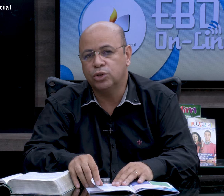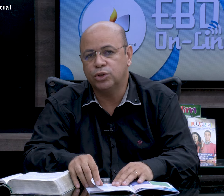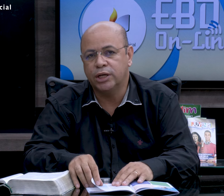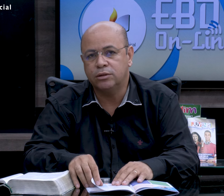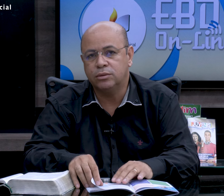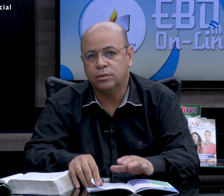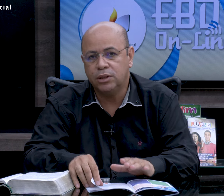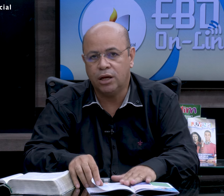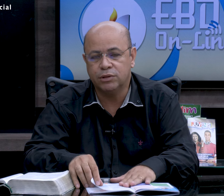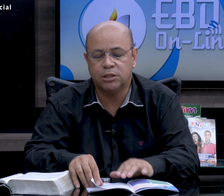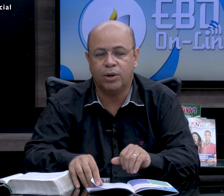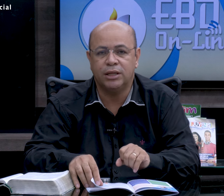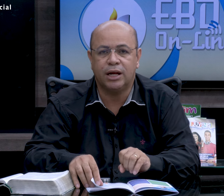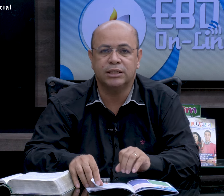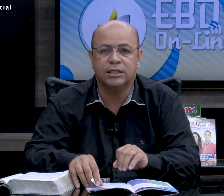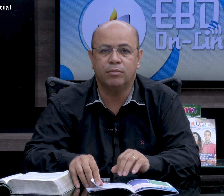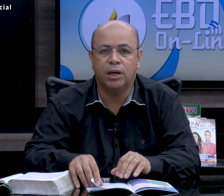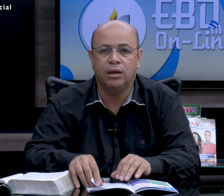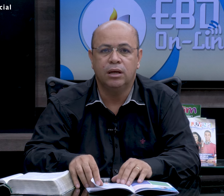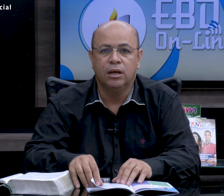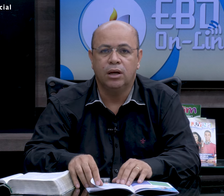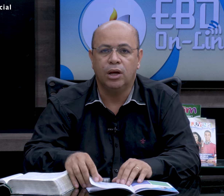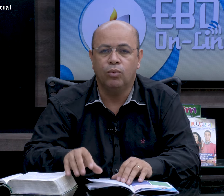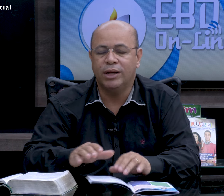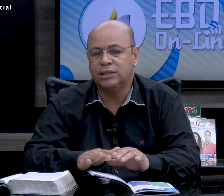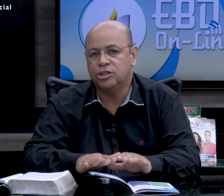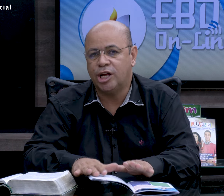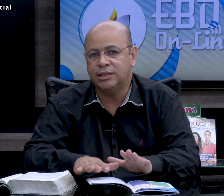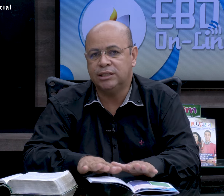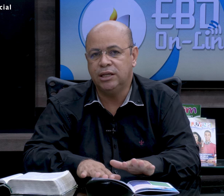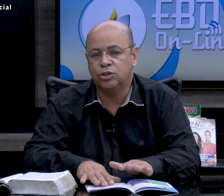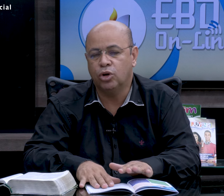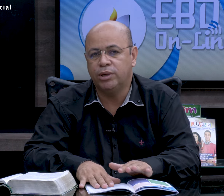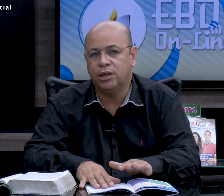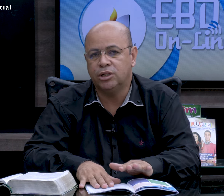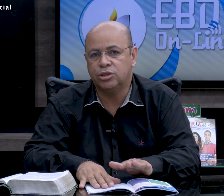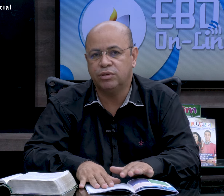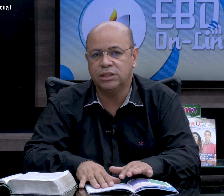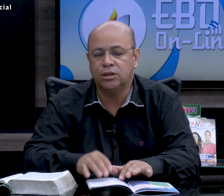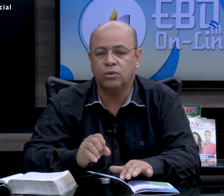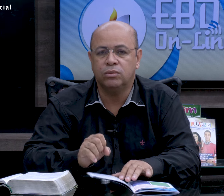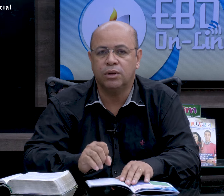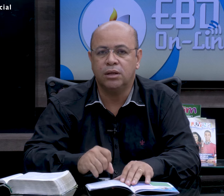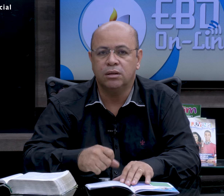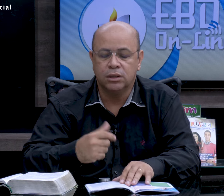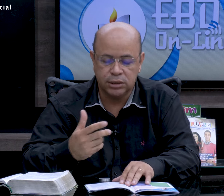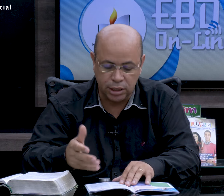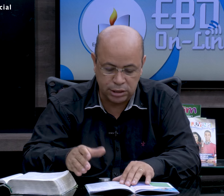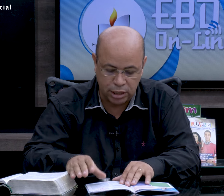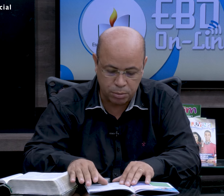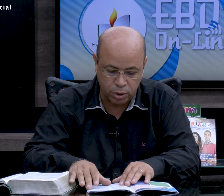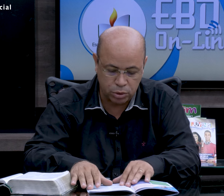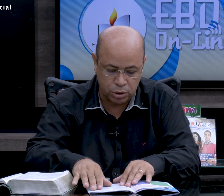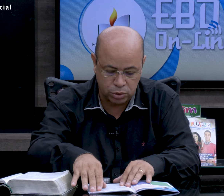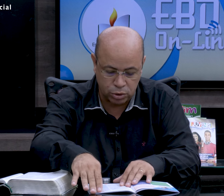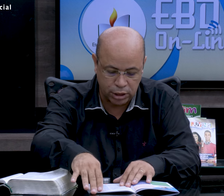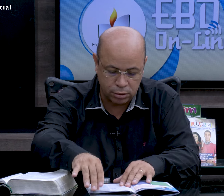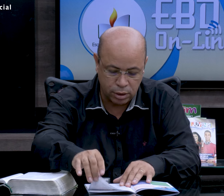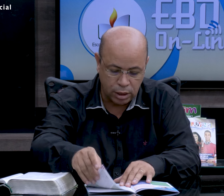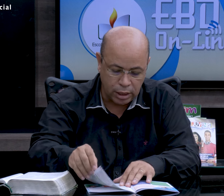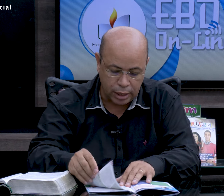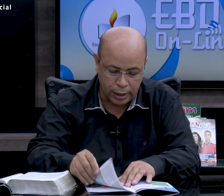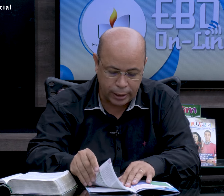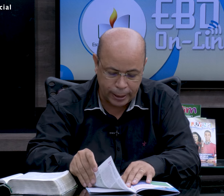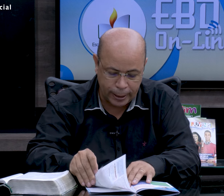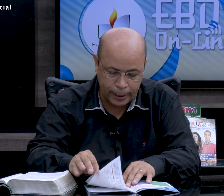o senhor sou santo E aí vocês podem trazer também eh uma exegese Zinha sobre este Versículo não é sede Santo porque o Senhor sou